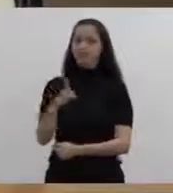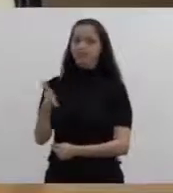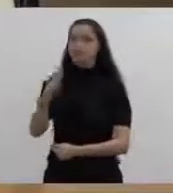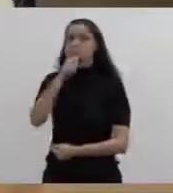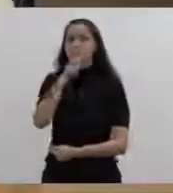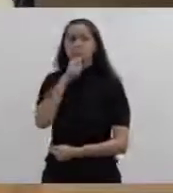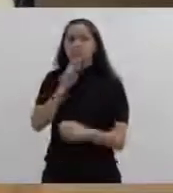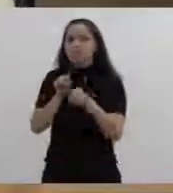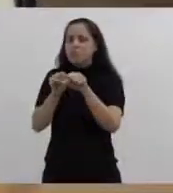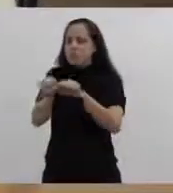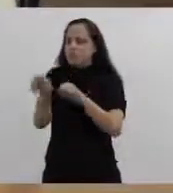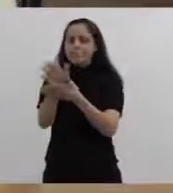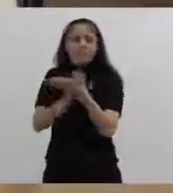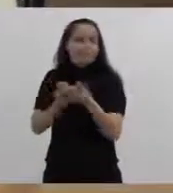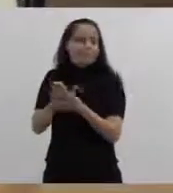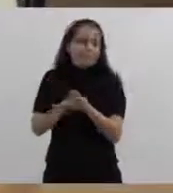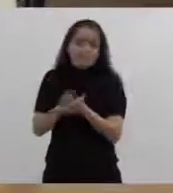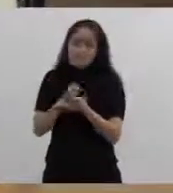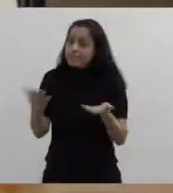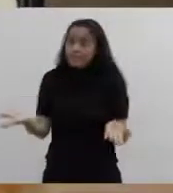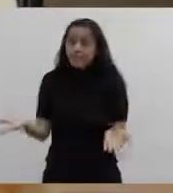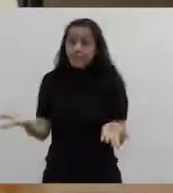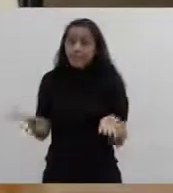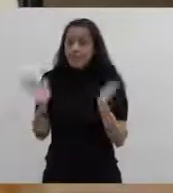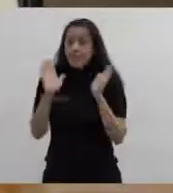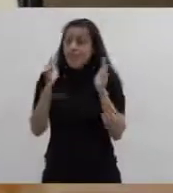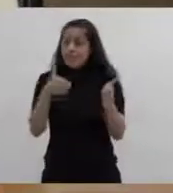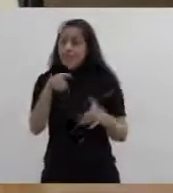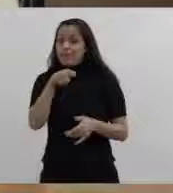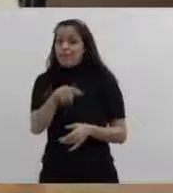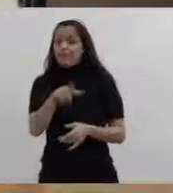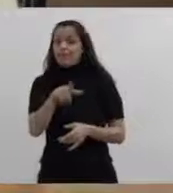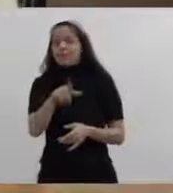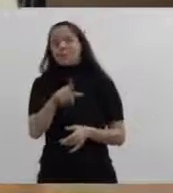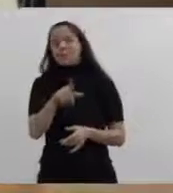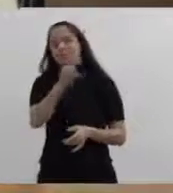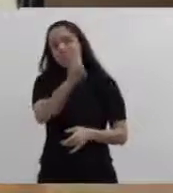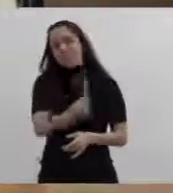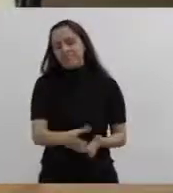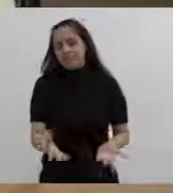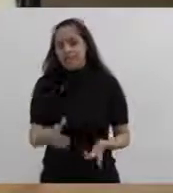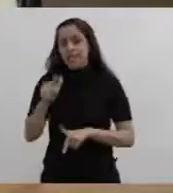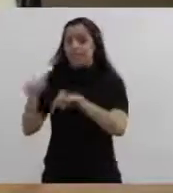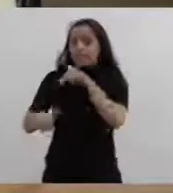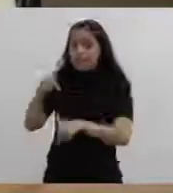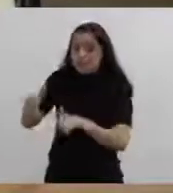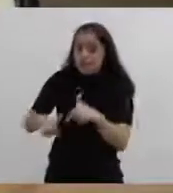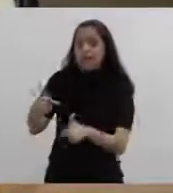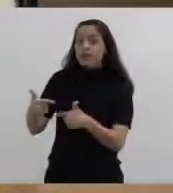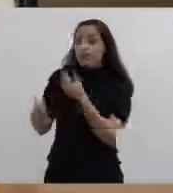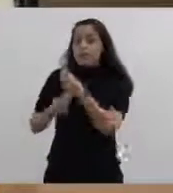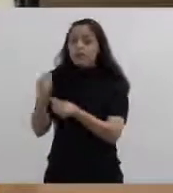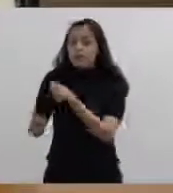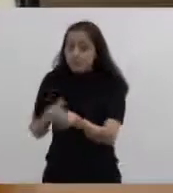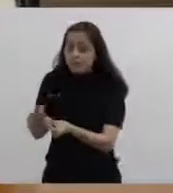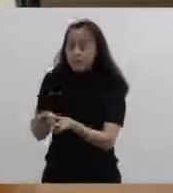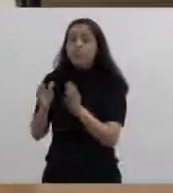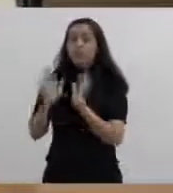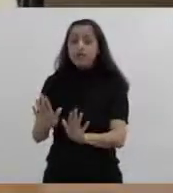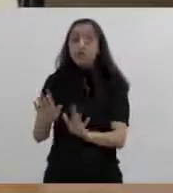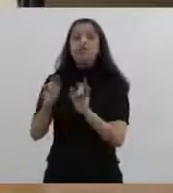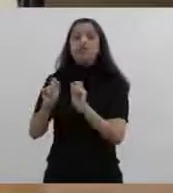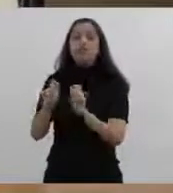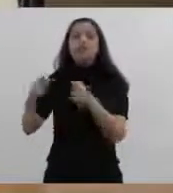tem que trabalhar com alguma deficiência, nossos docentes ainda não têm uma formação nessa deficiência. Ou seja, o